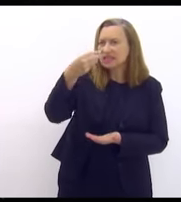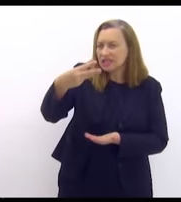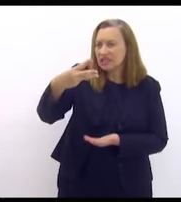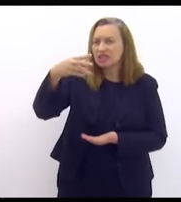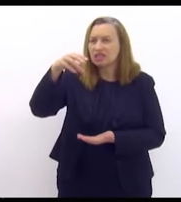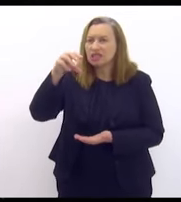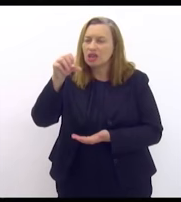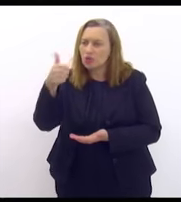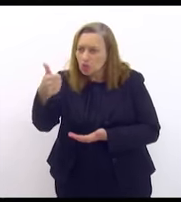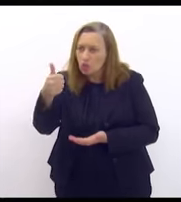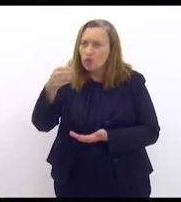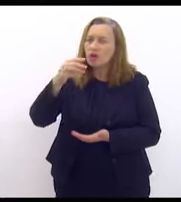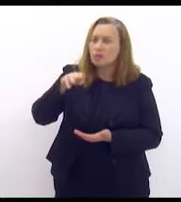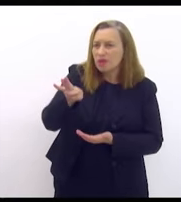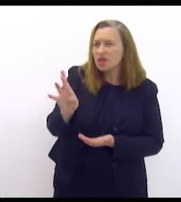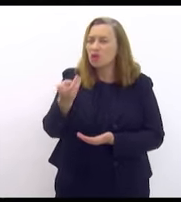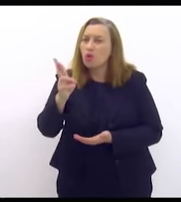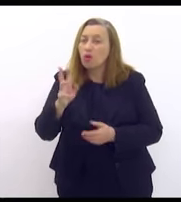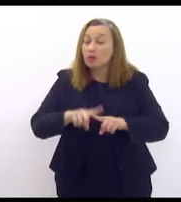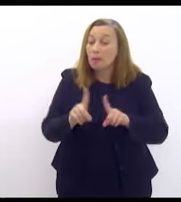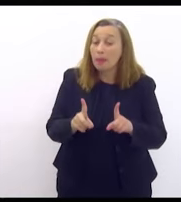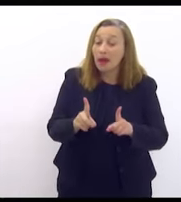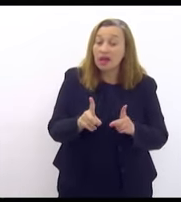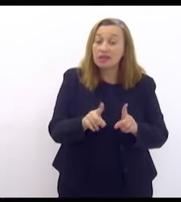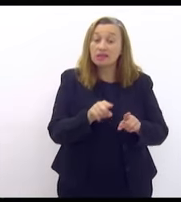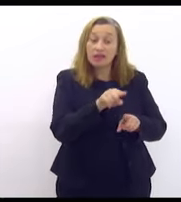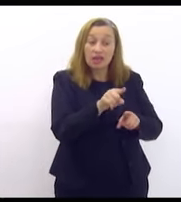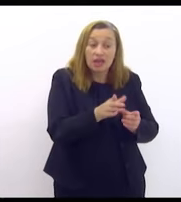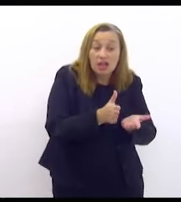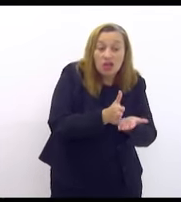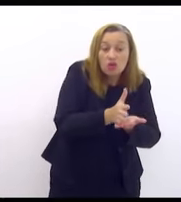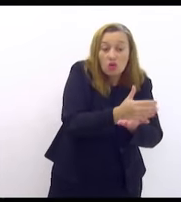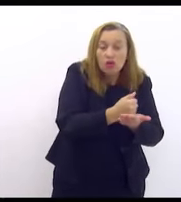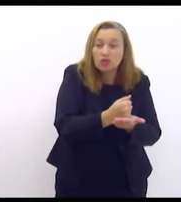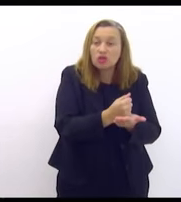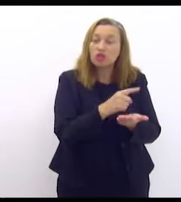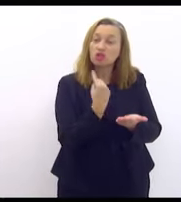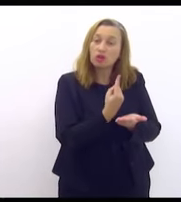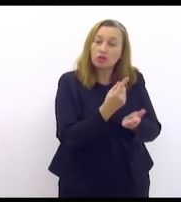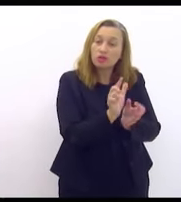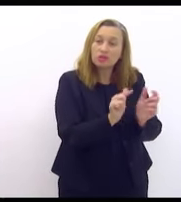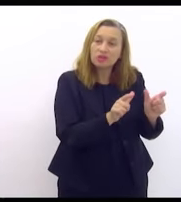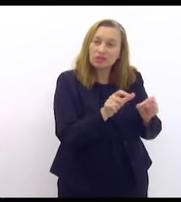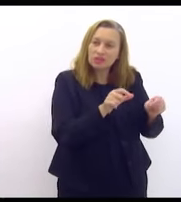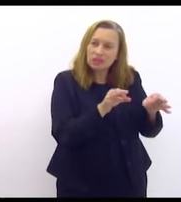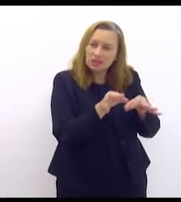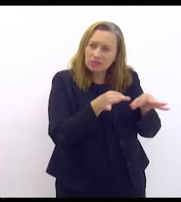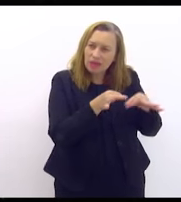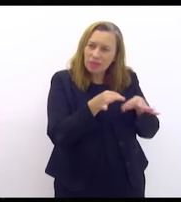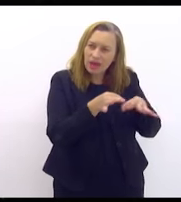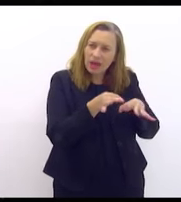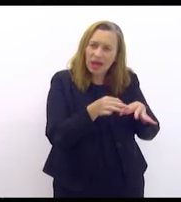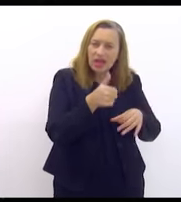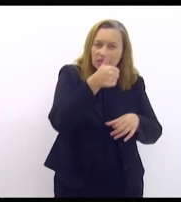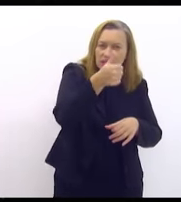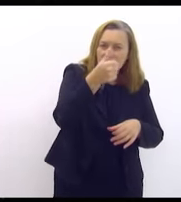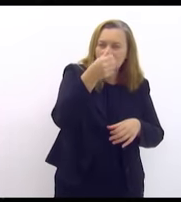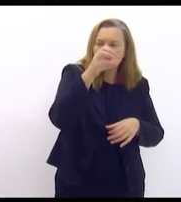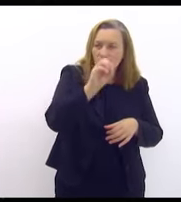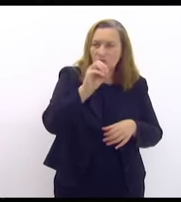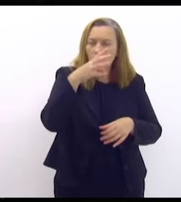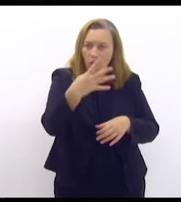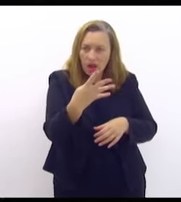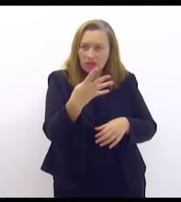receita líquida, que é aquela com a qual vamos trabalhar, é de 104 bilhões. E a despesa é de